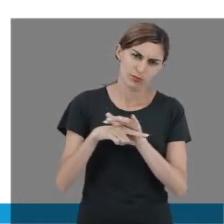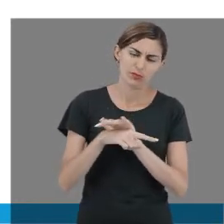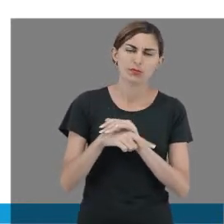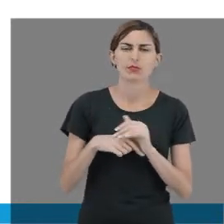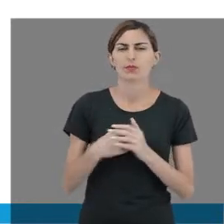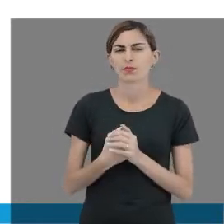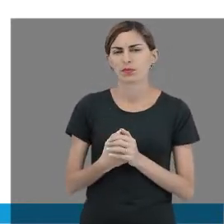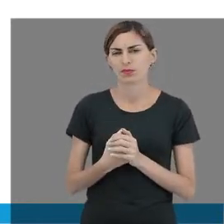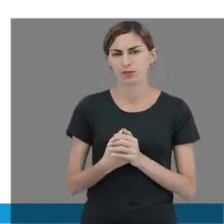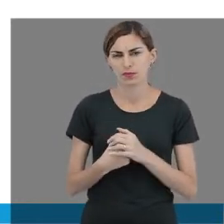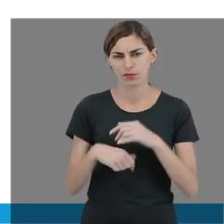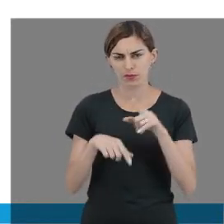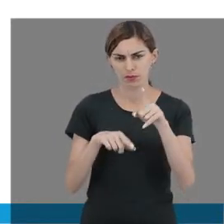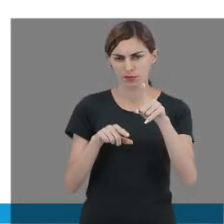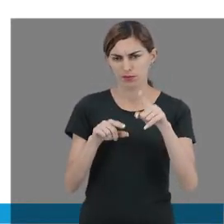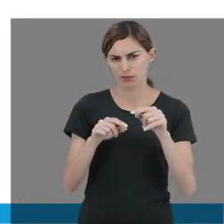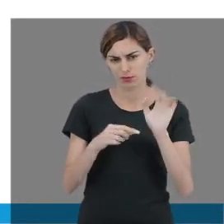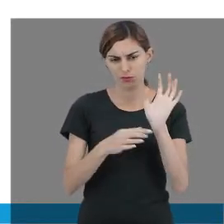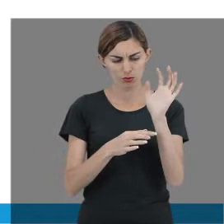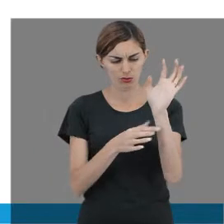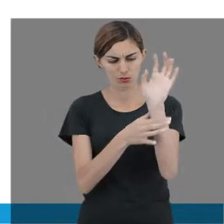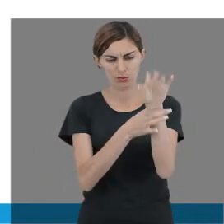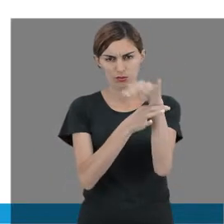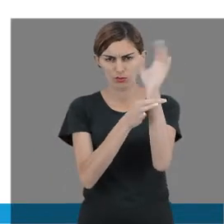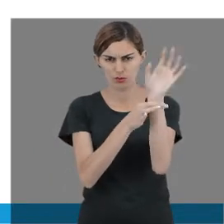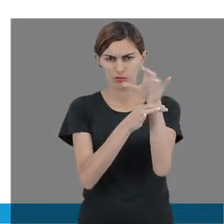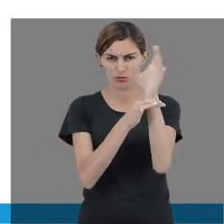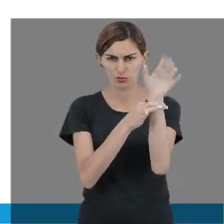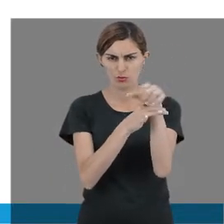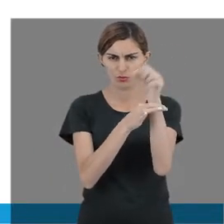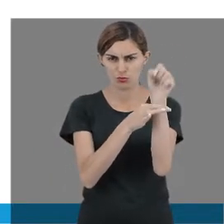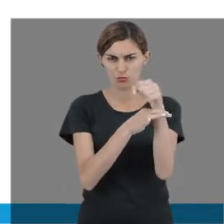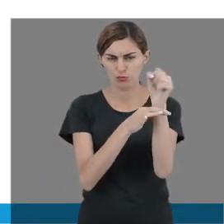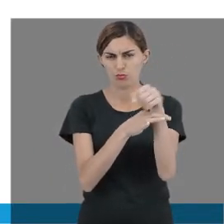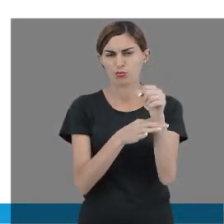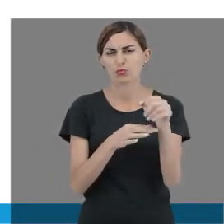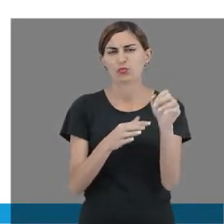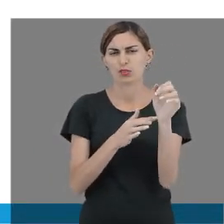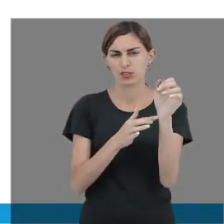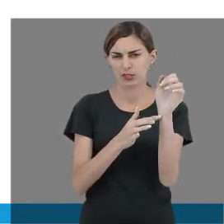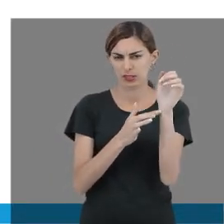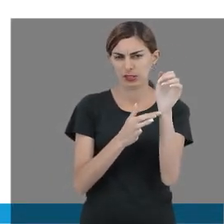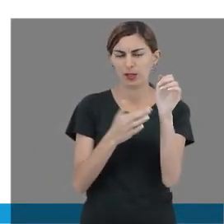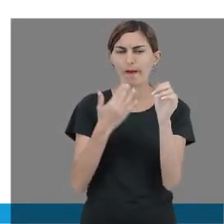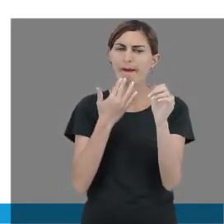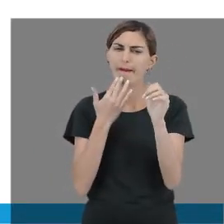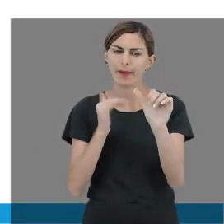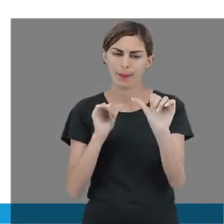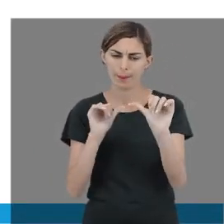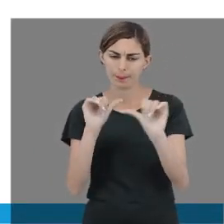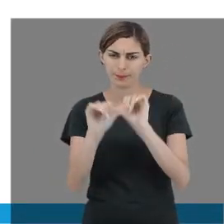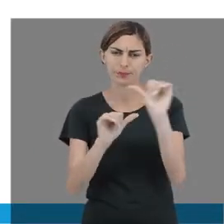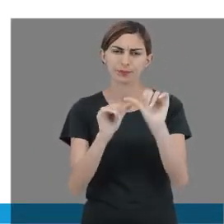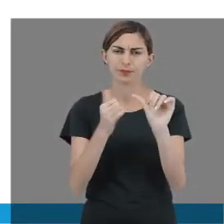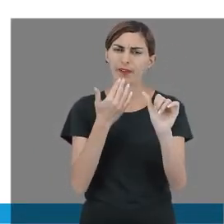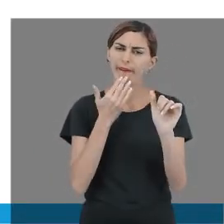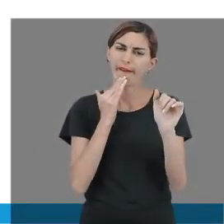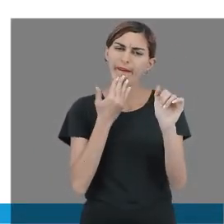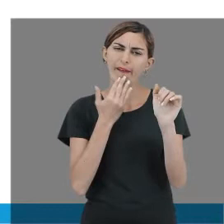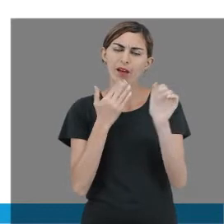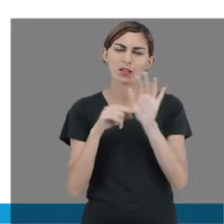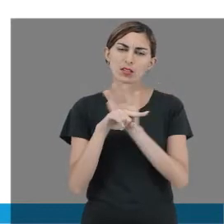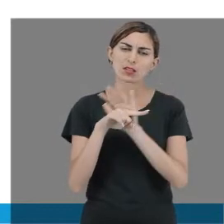nenhum problema do membro em si, da junta em si. A junta é normal, mas a alteração neurológica, e aí pelos exames mostrou,